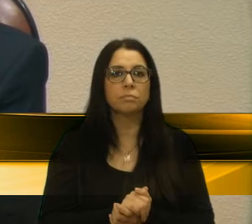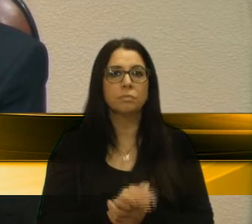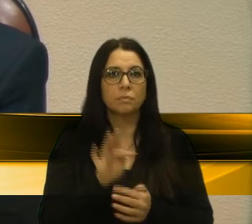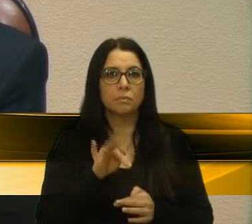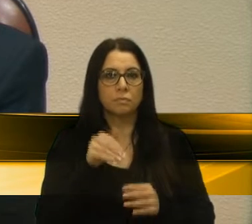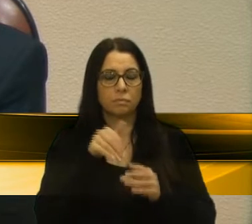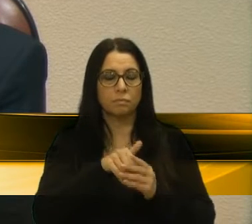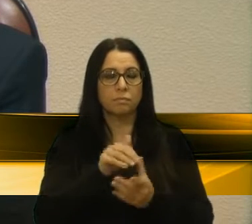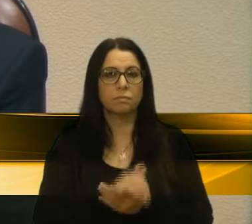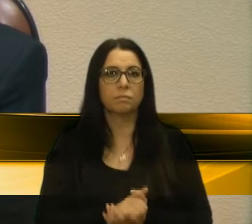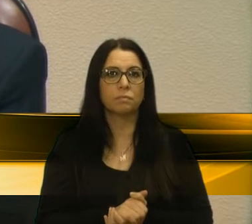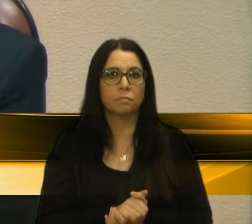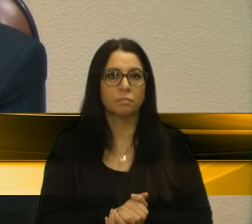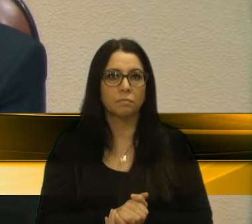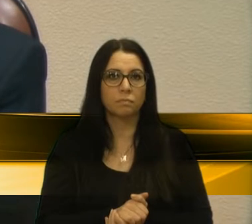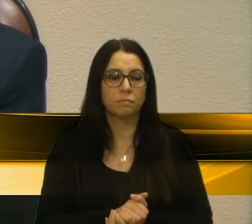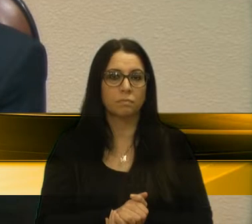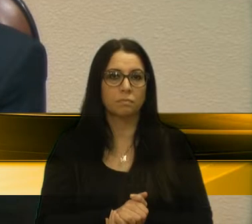Encerrada a votação.